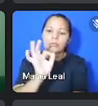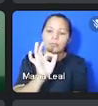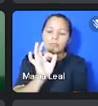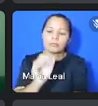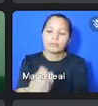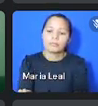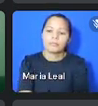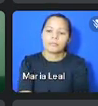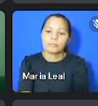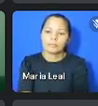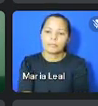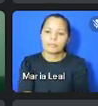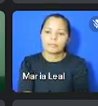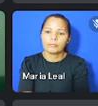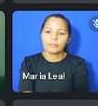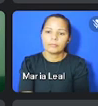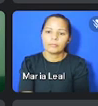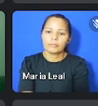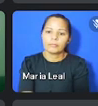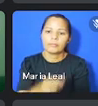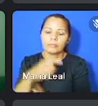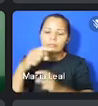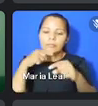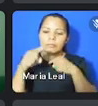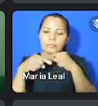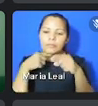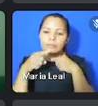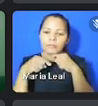valor. Alguma dúvida?